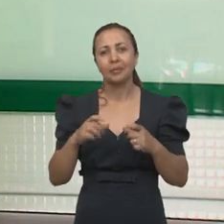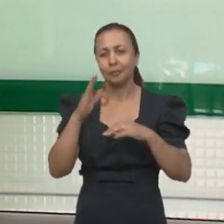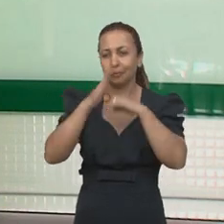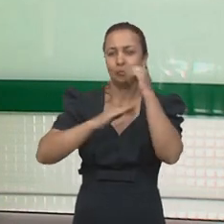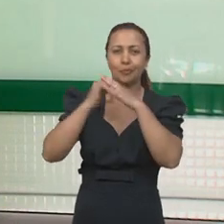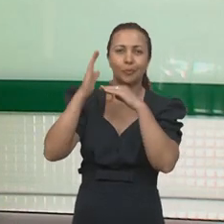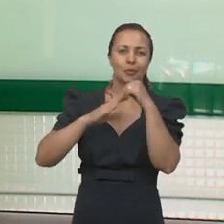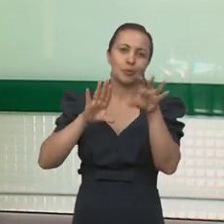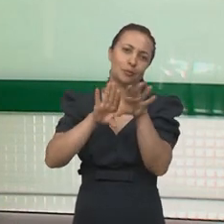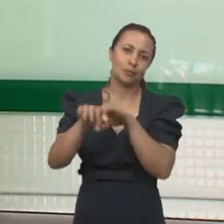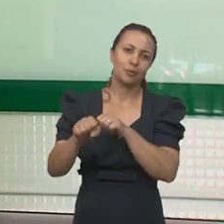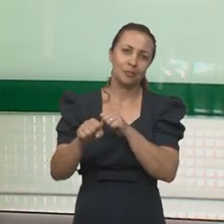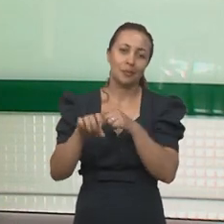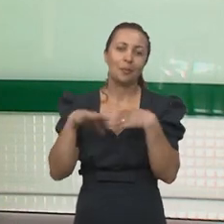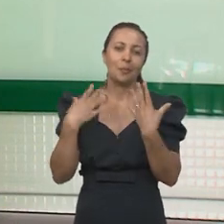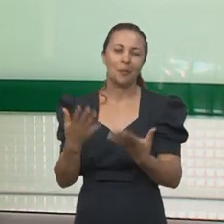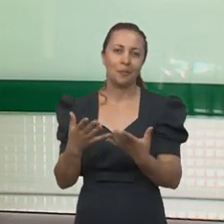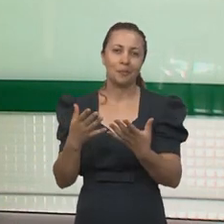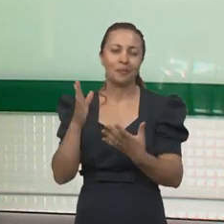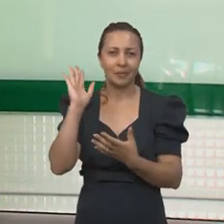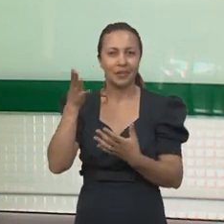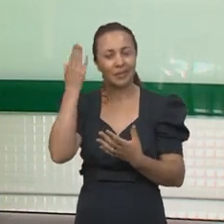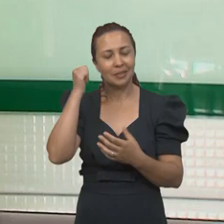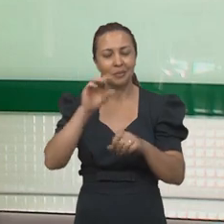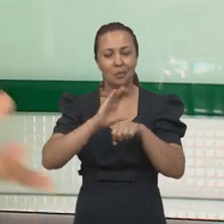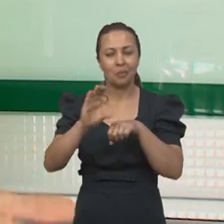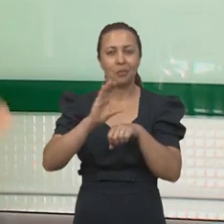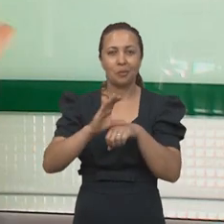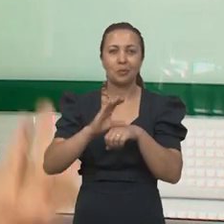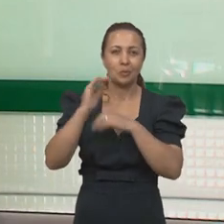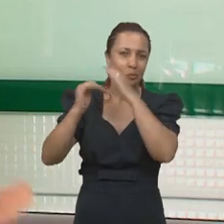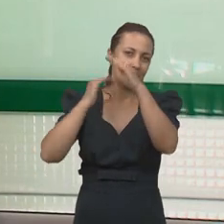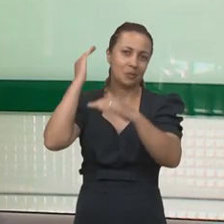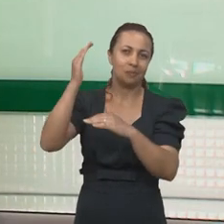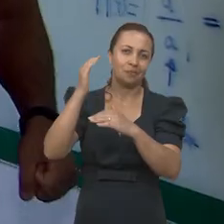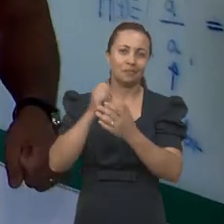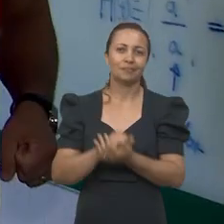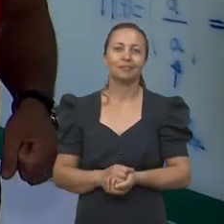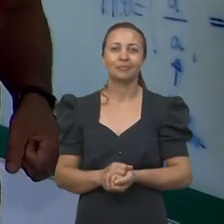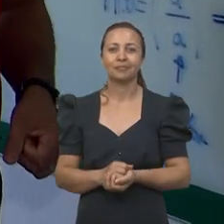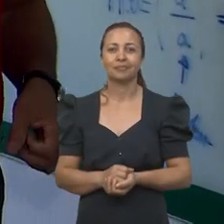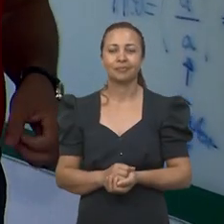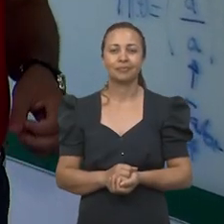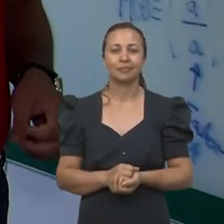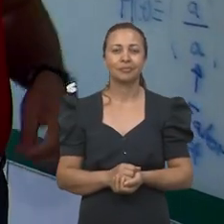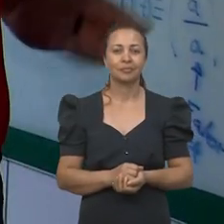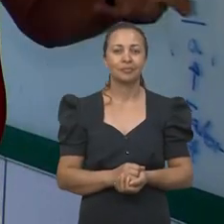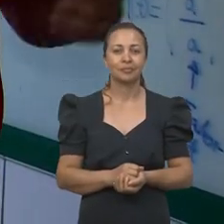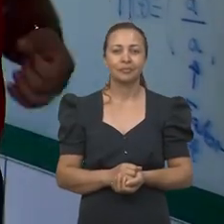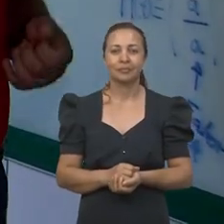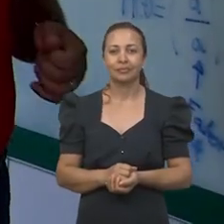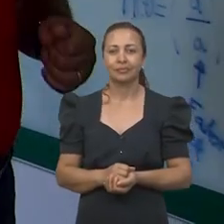onde eu devo ir e cálculos fazer qual curso superior e